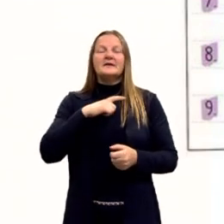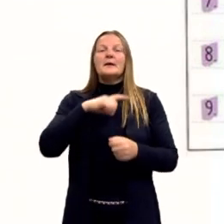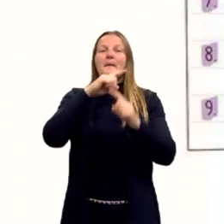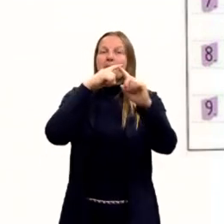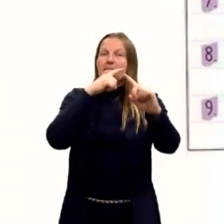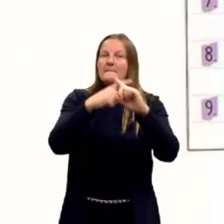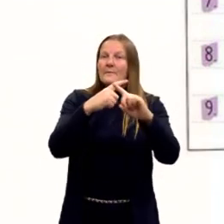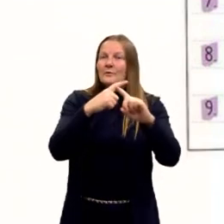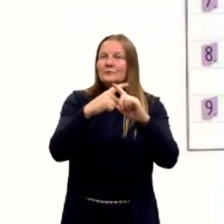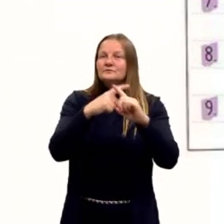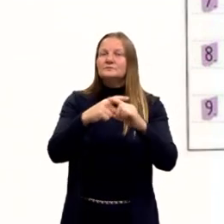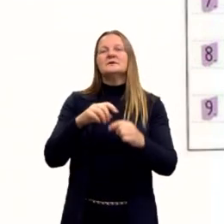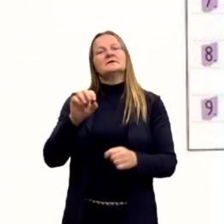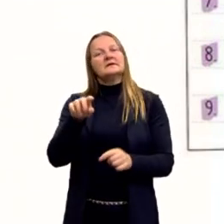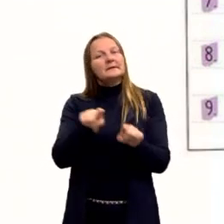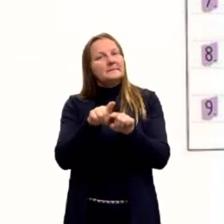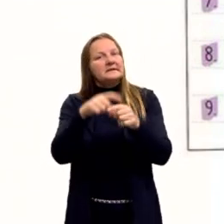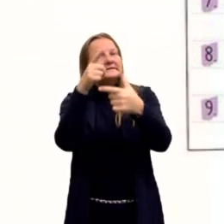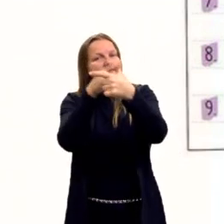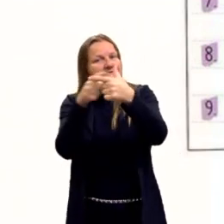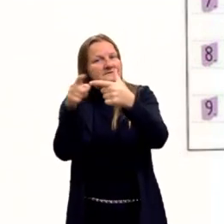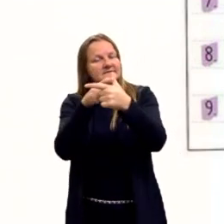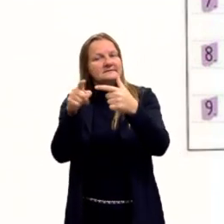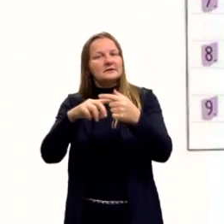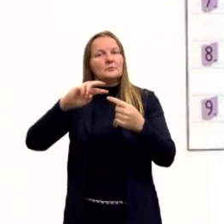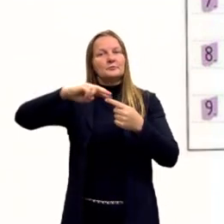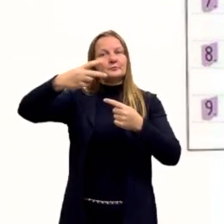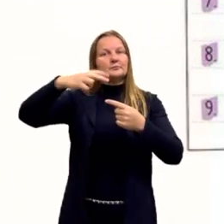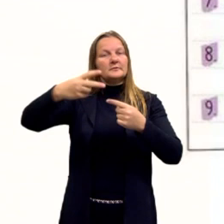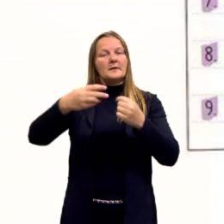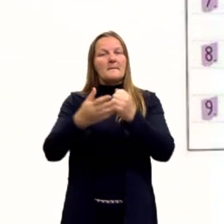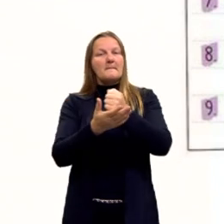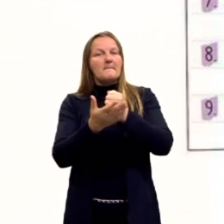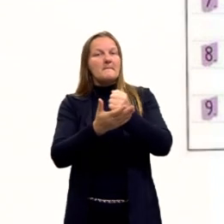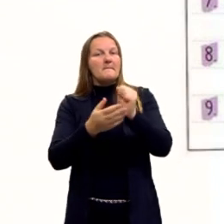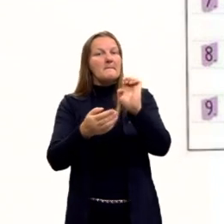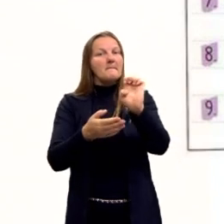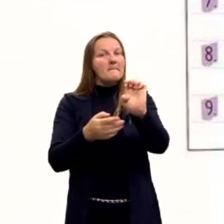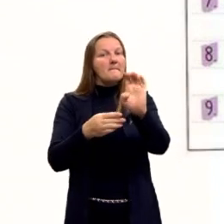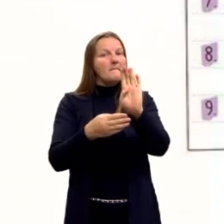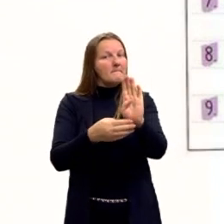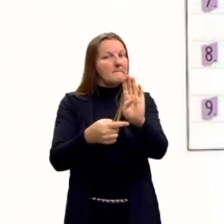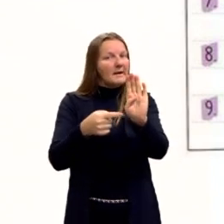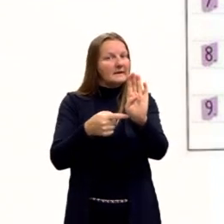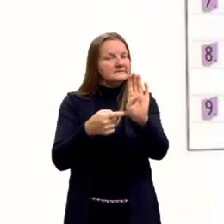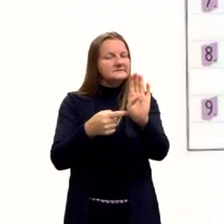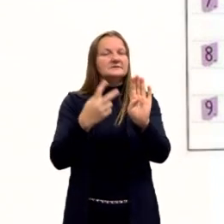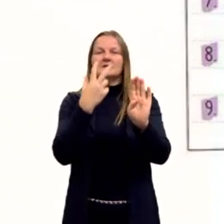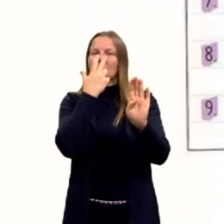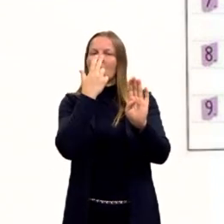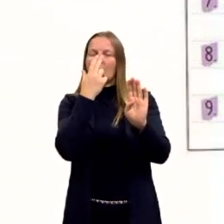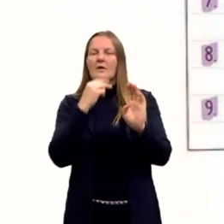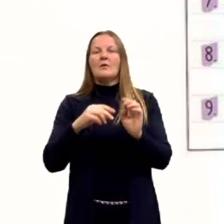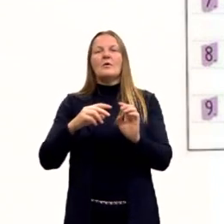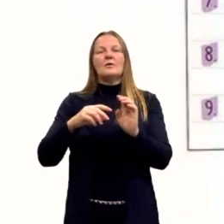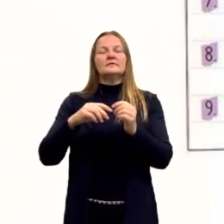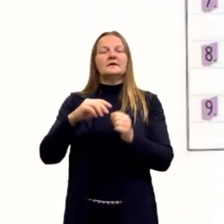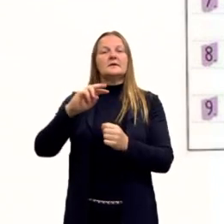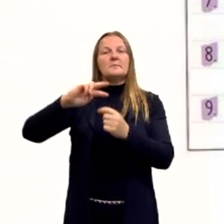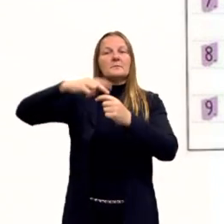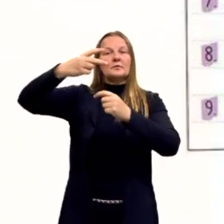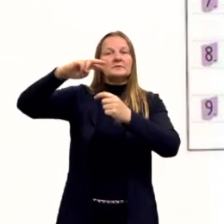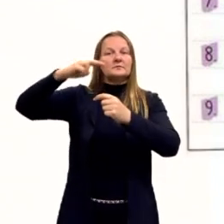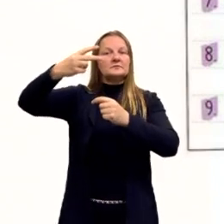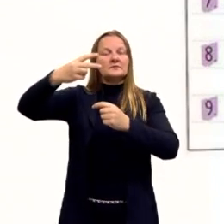temos a a ação ou a divisão de potências de mesma base nós temos ali potência de potência